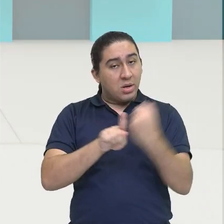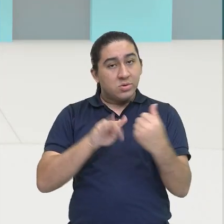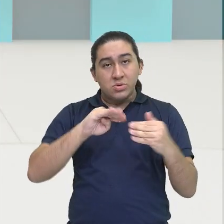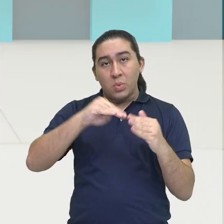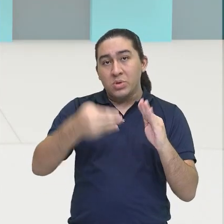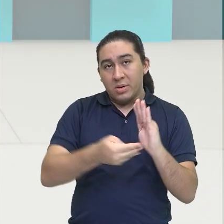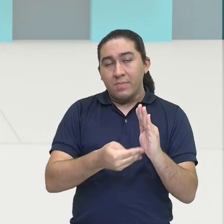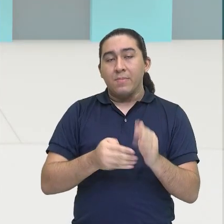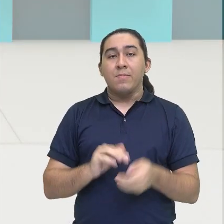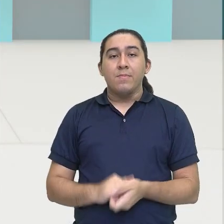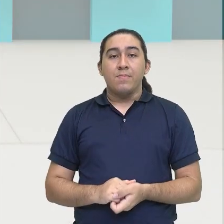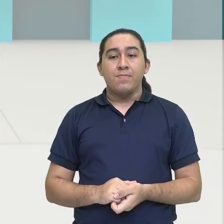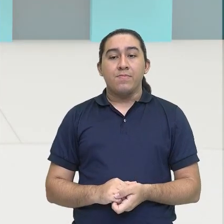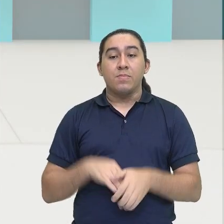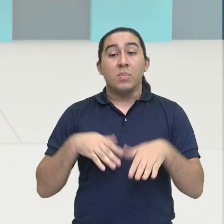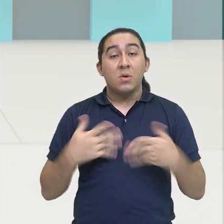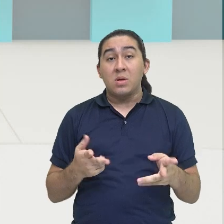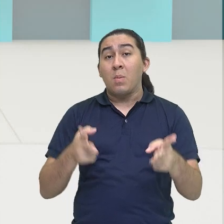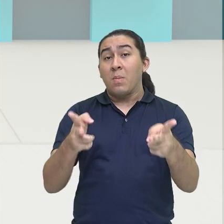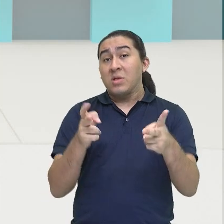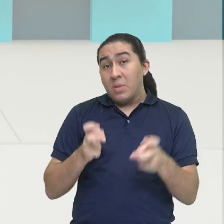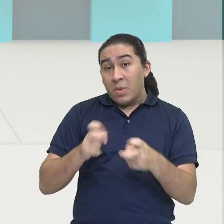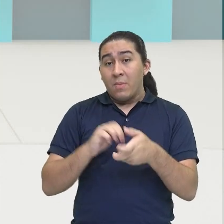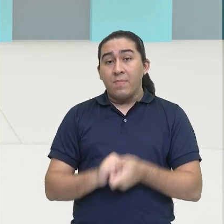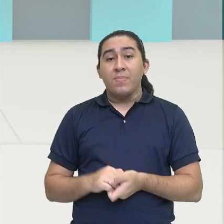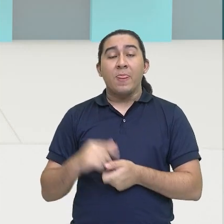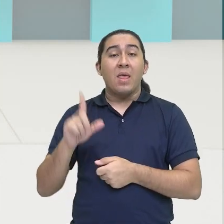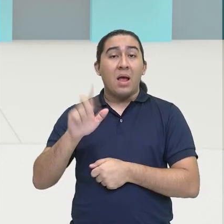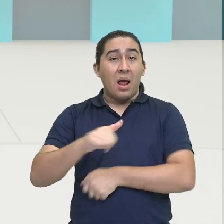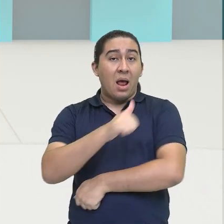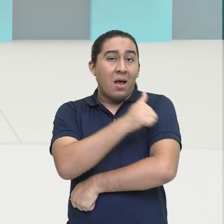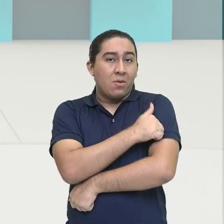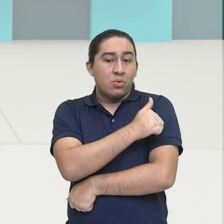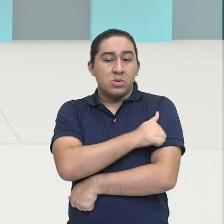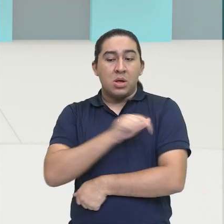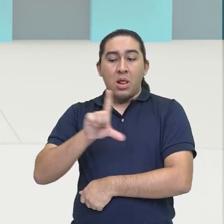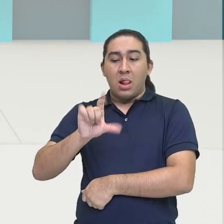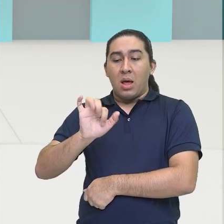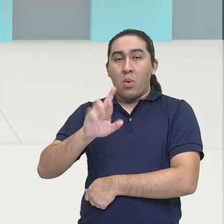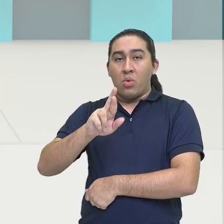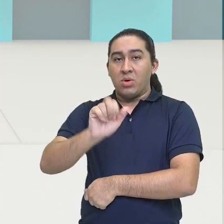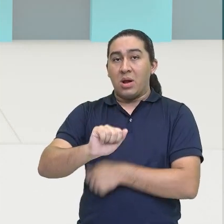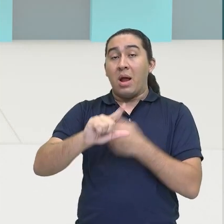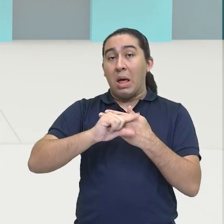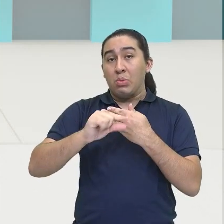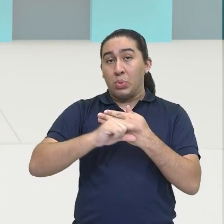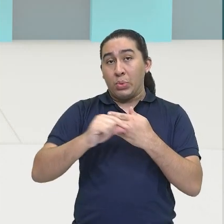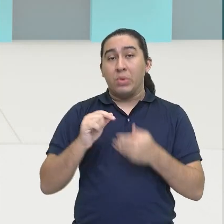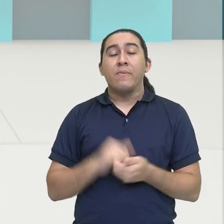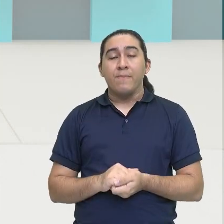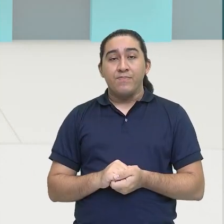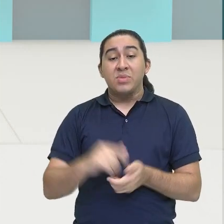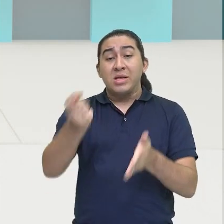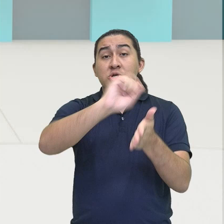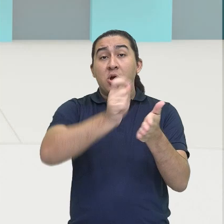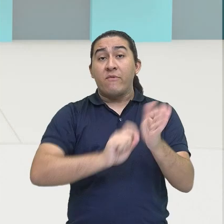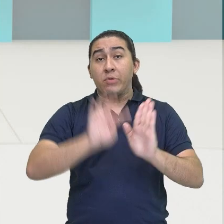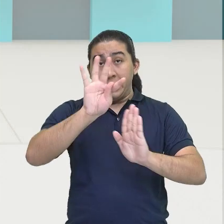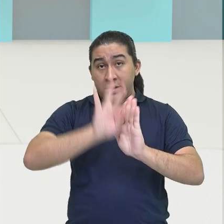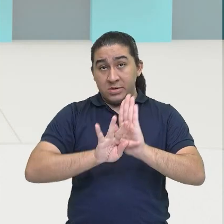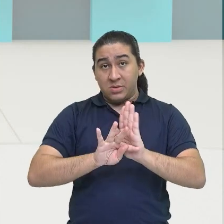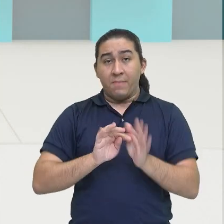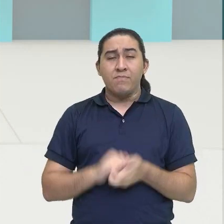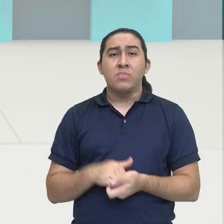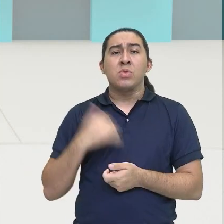aí que eu estou explicando, eu não, a nossa querida Laura que escreveu o texto. Nós estamos ali pensando